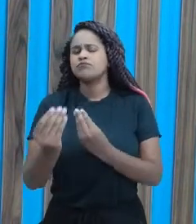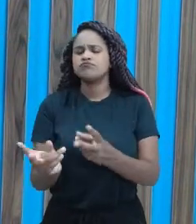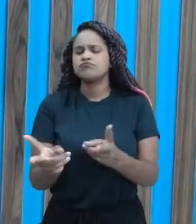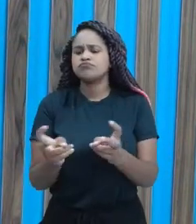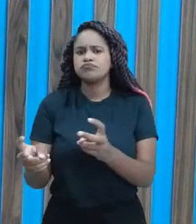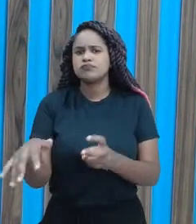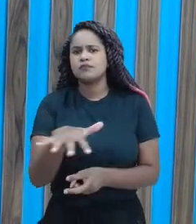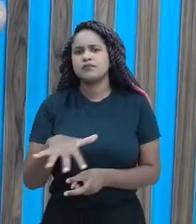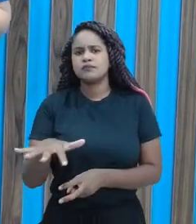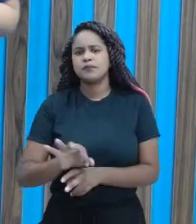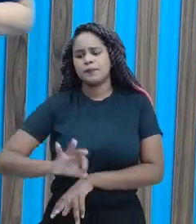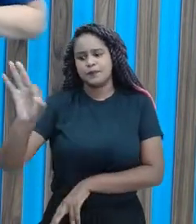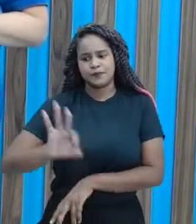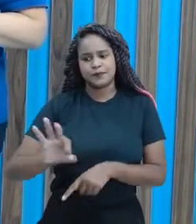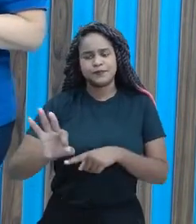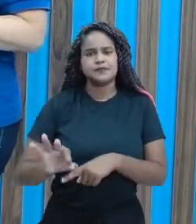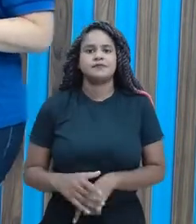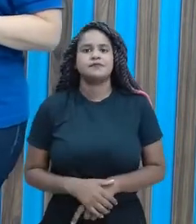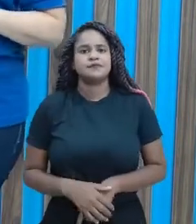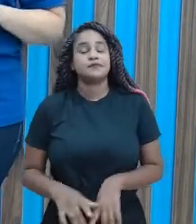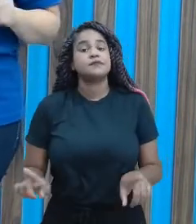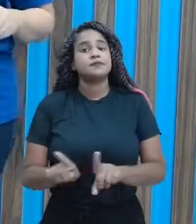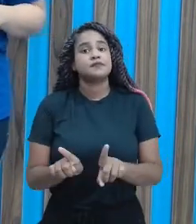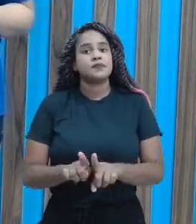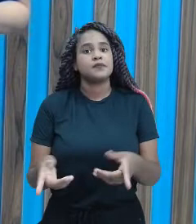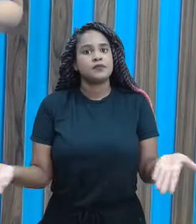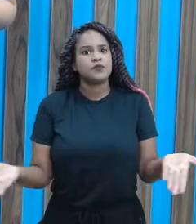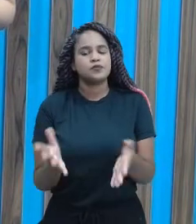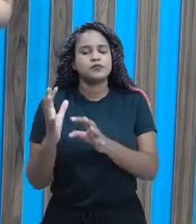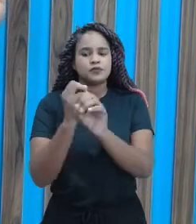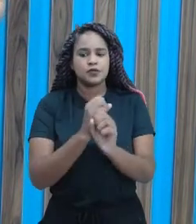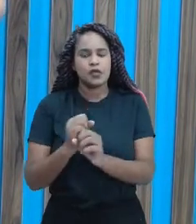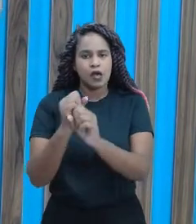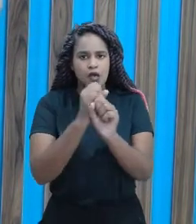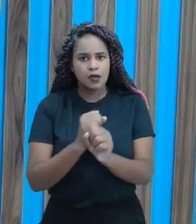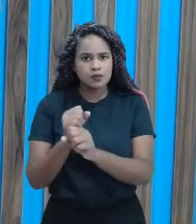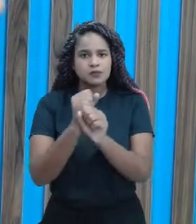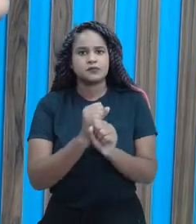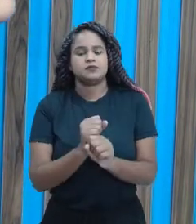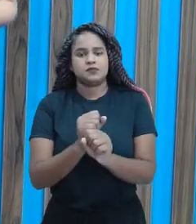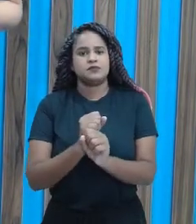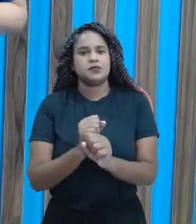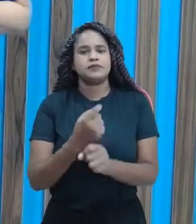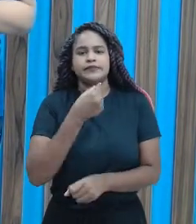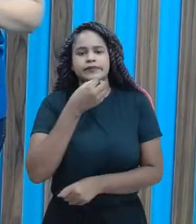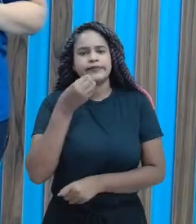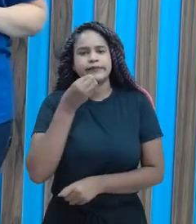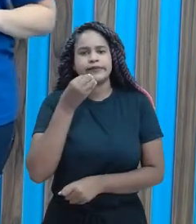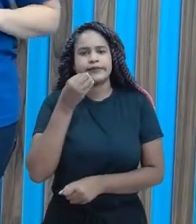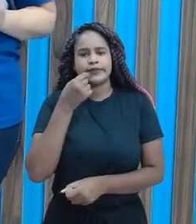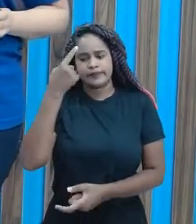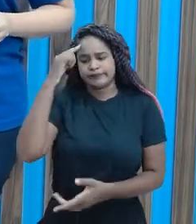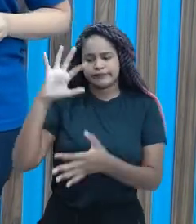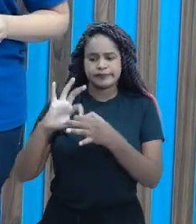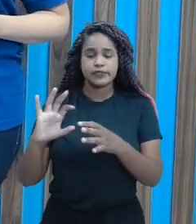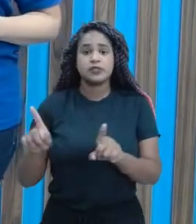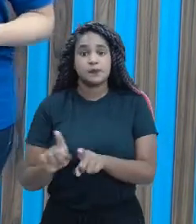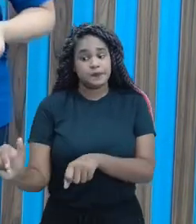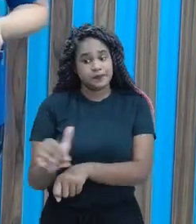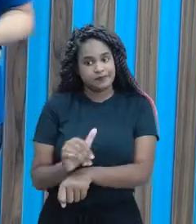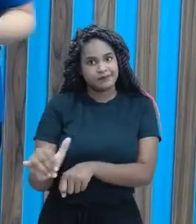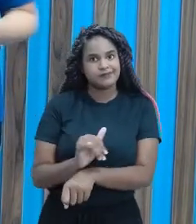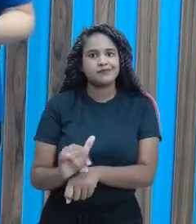essa noção de porcentagem. Hoje a gente já vai ver alguns cálculos de maneira mais de cabeça, lembrar algumas estratégias